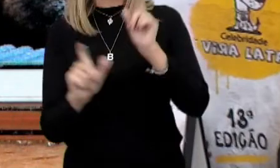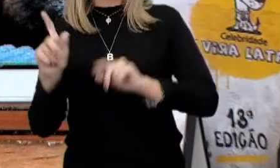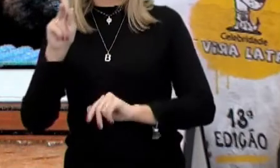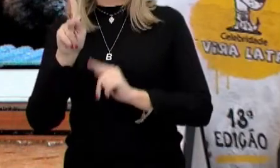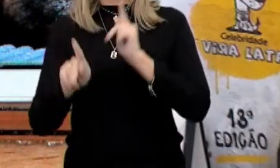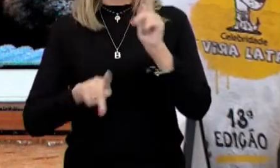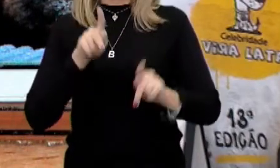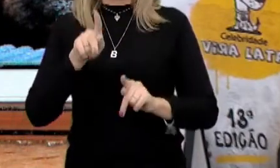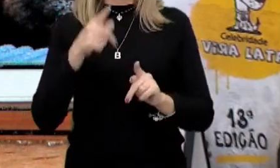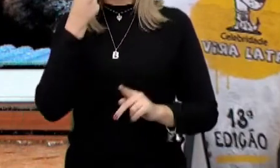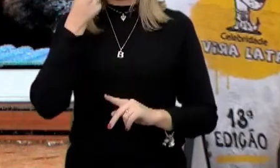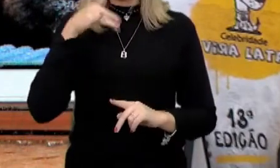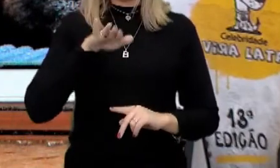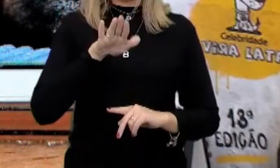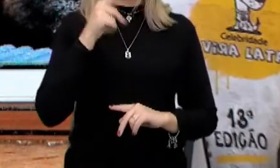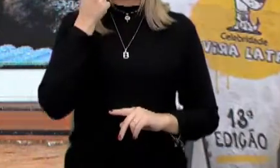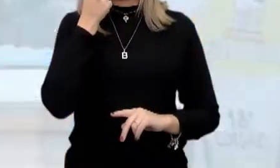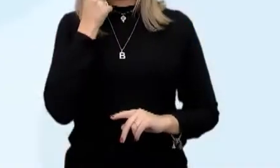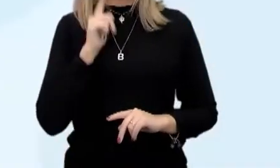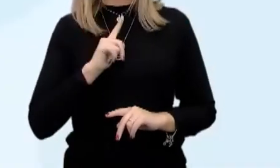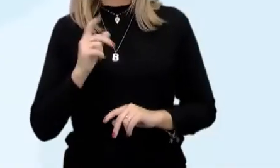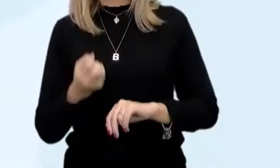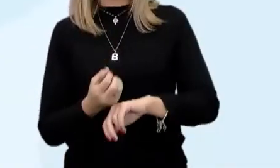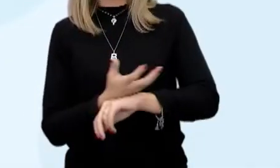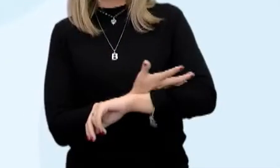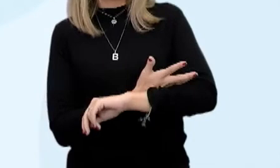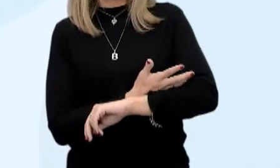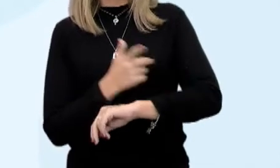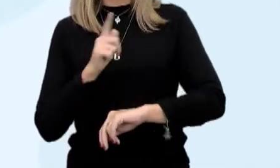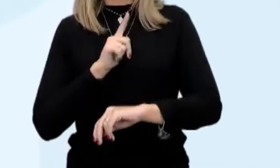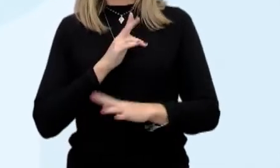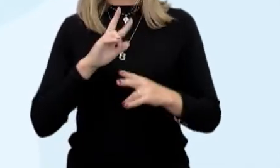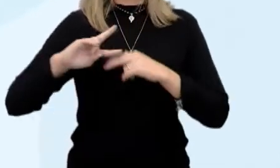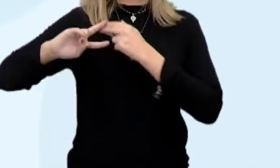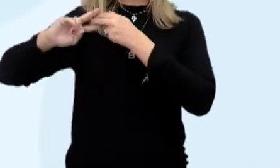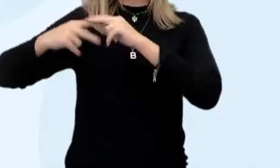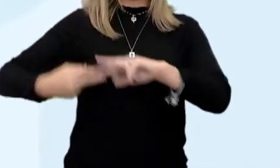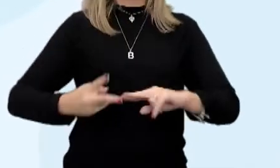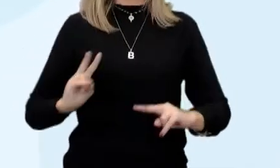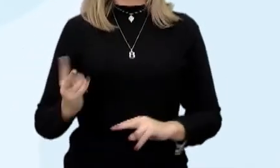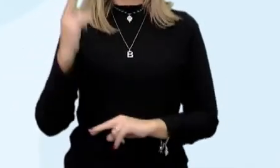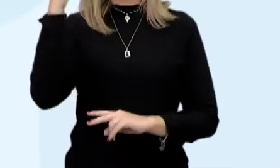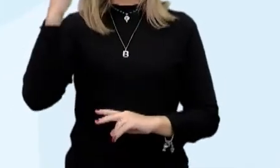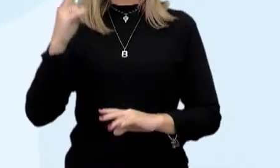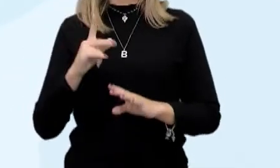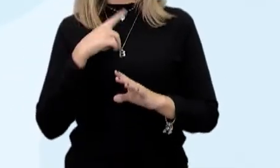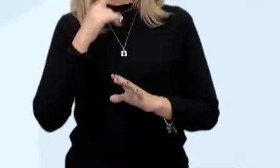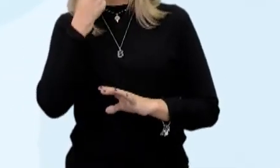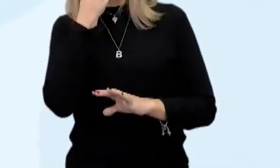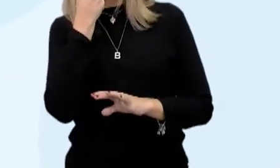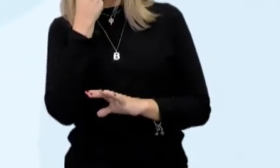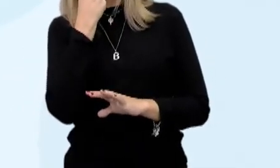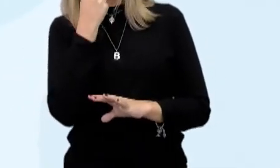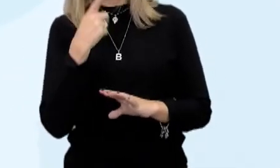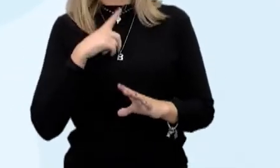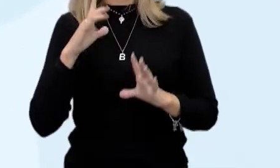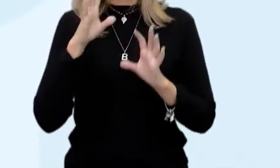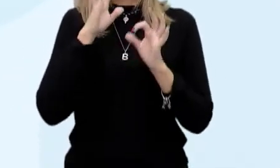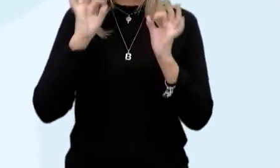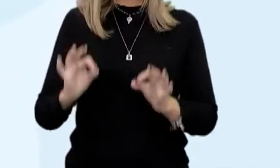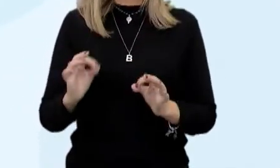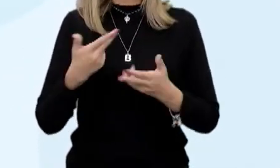público. Então, olha só, nós temos a emoção, as tradições e valores, o consenso, a afinidade, a credibilidade,